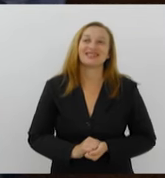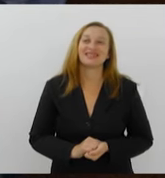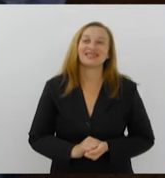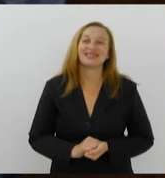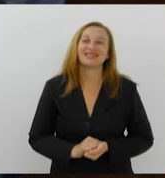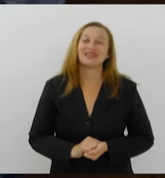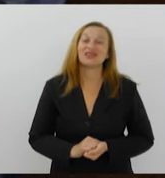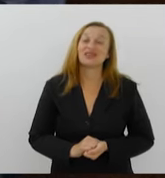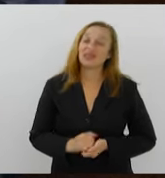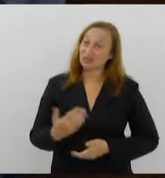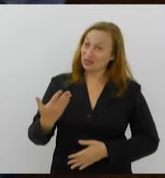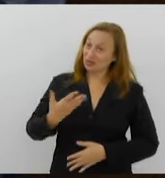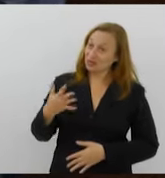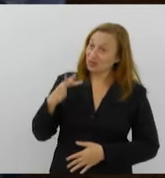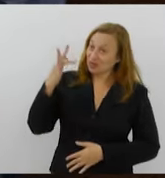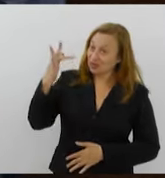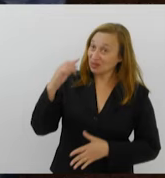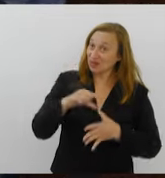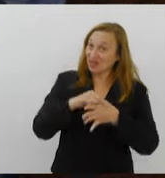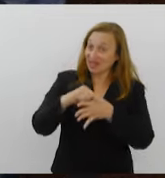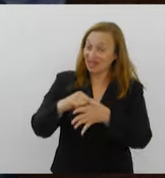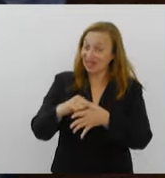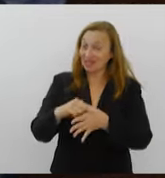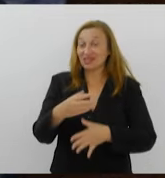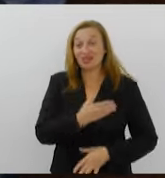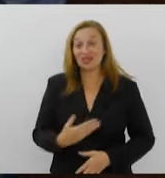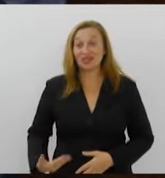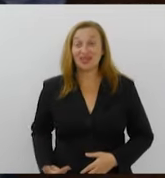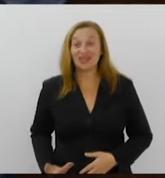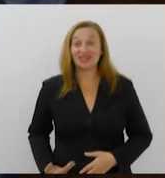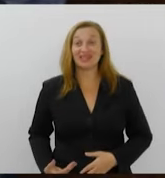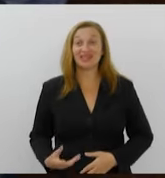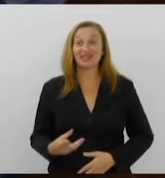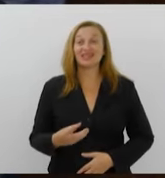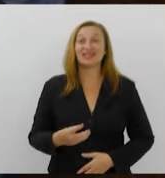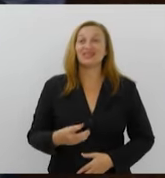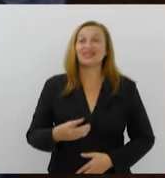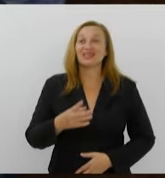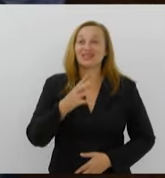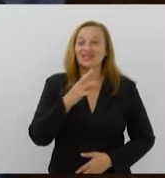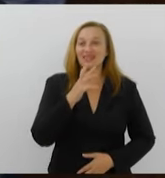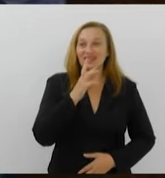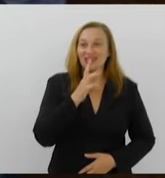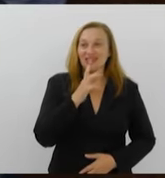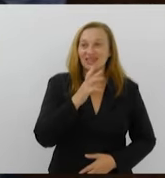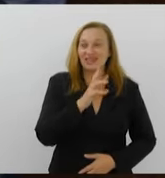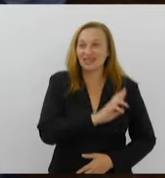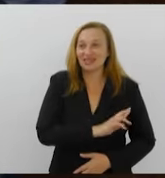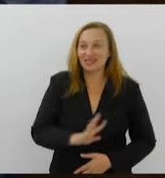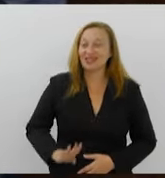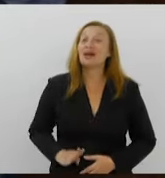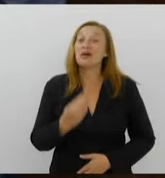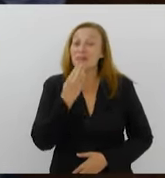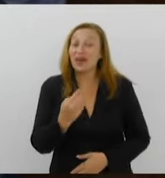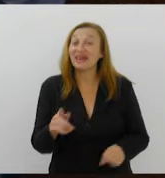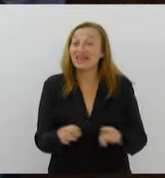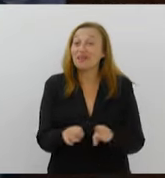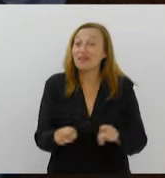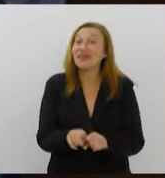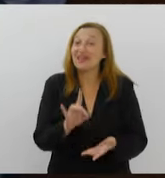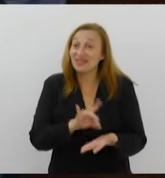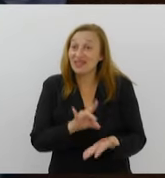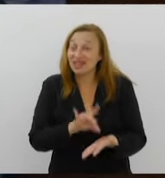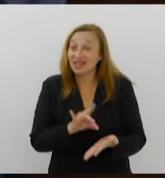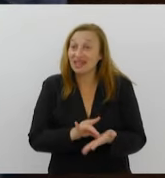O nosso futuro líder do governo do senhor, Barcelar, também pede, e é verdade, se tivermos, e